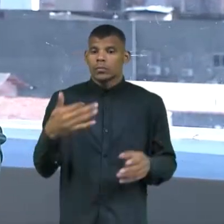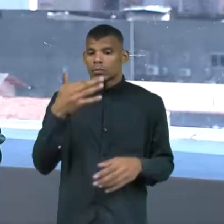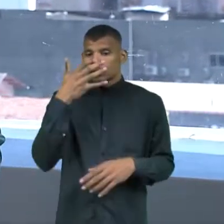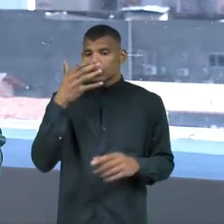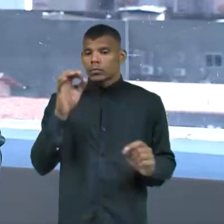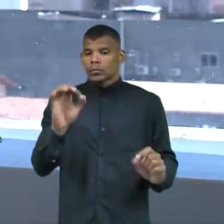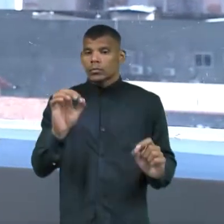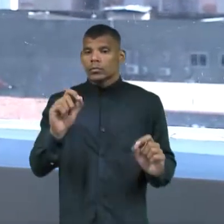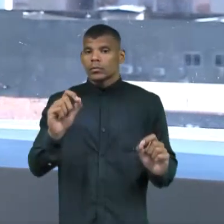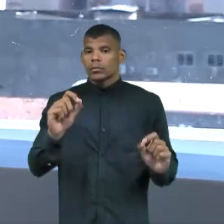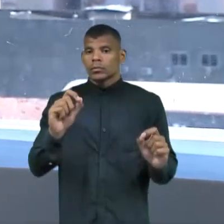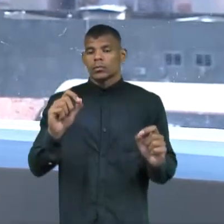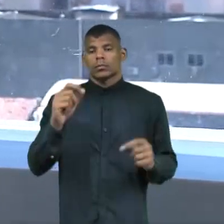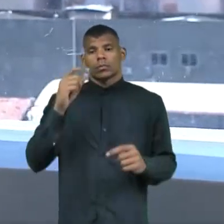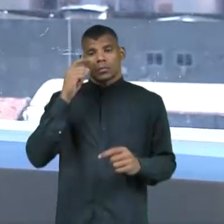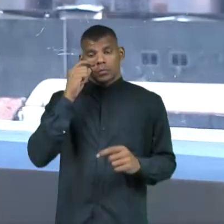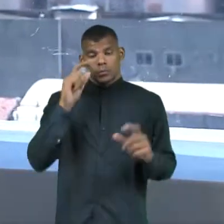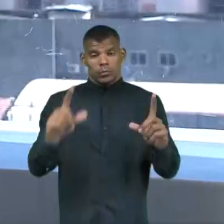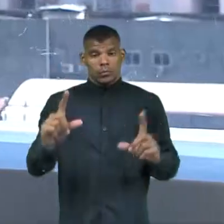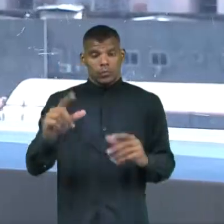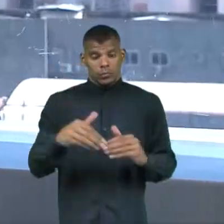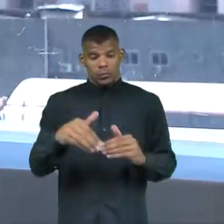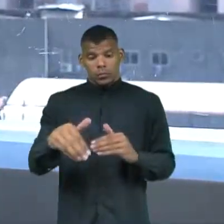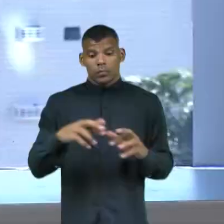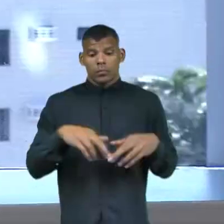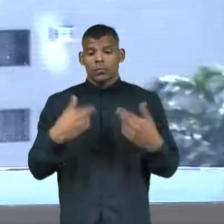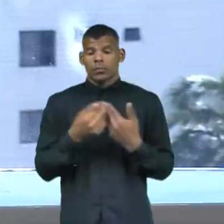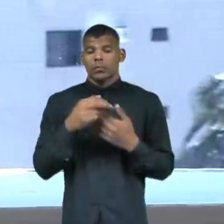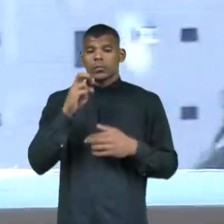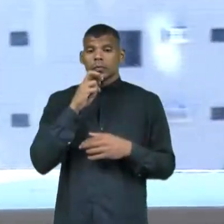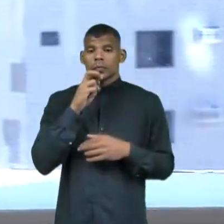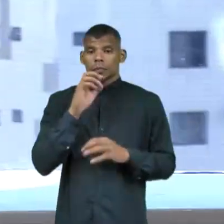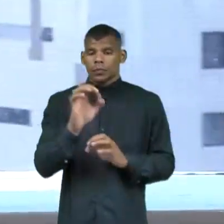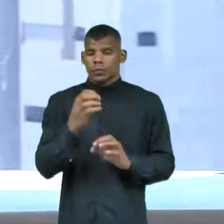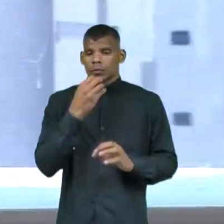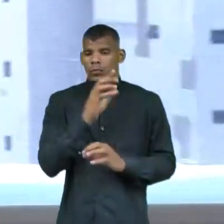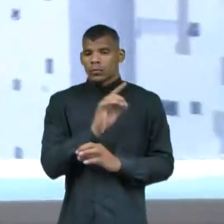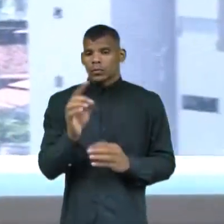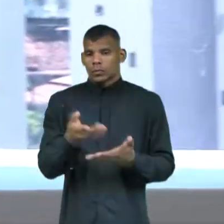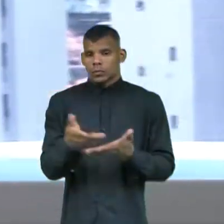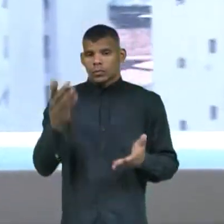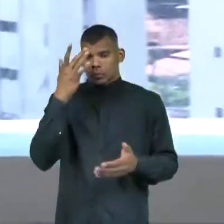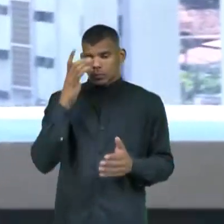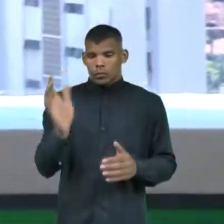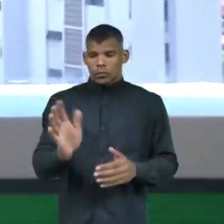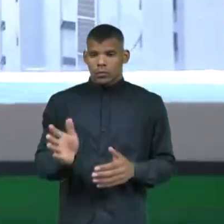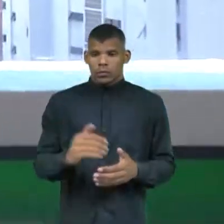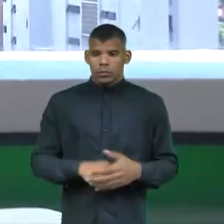transmissão ao vivo da sessão plenária desta quinta-feira. Um bom dia para você e até amanhã.